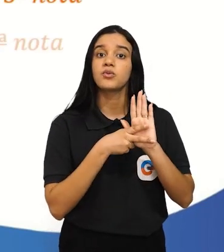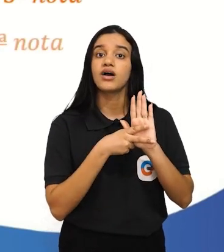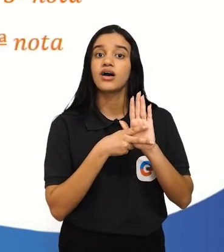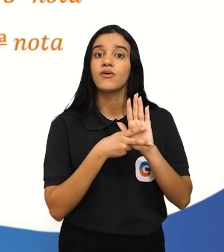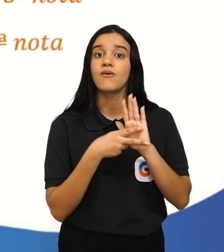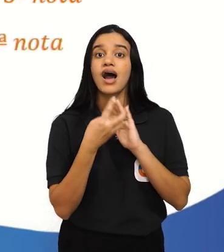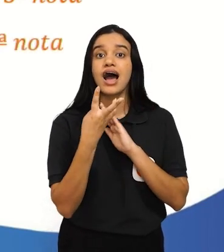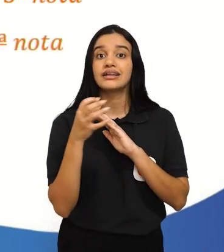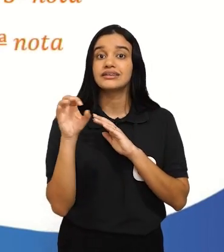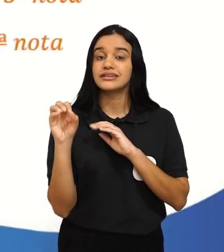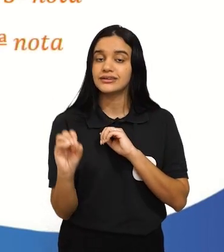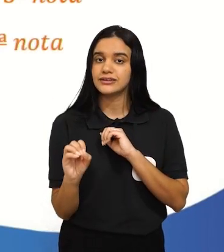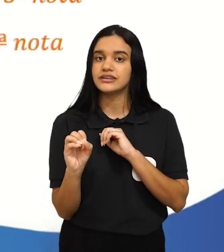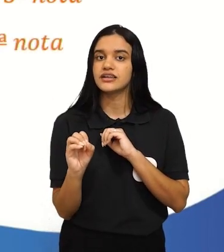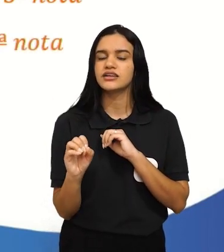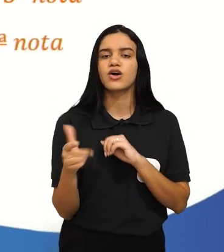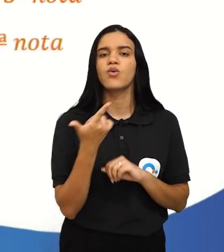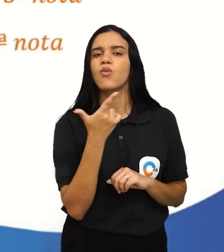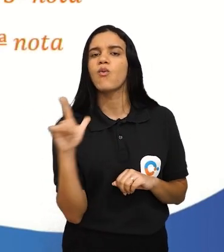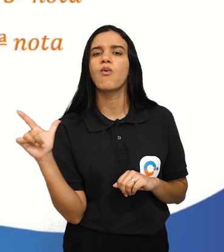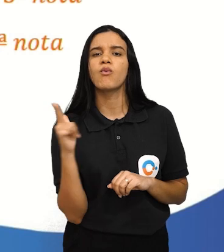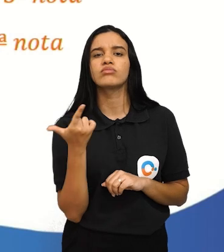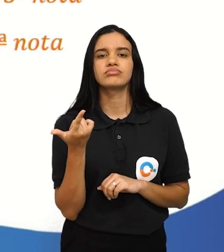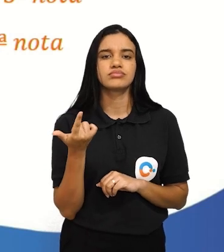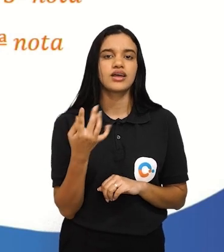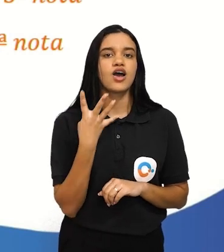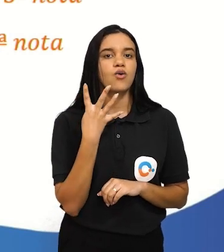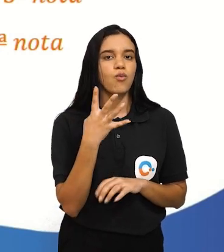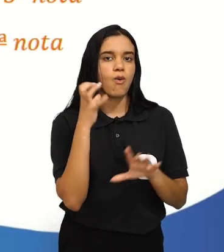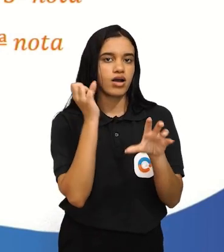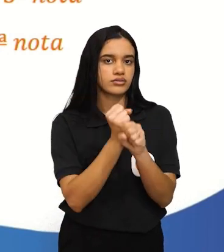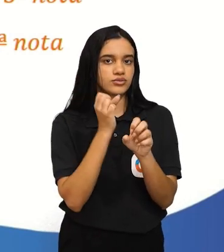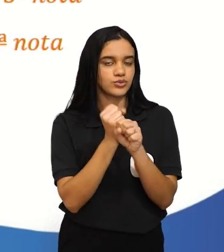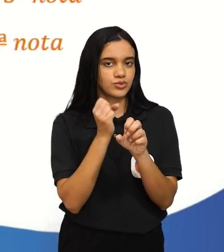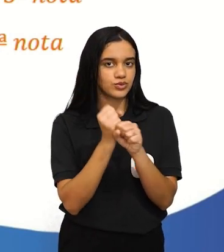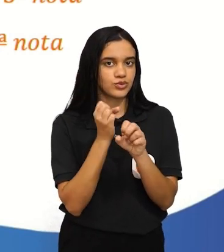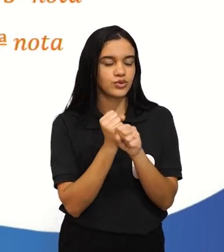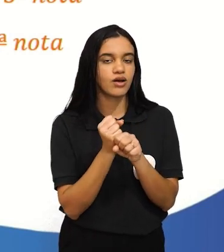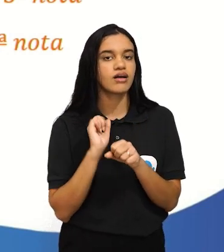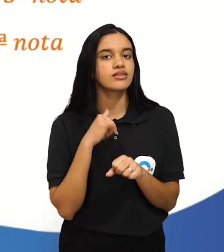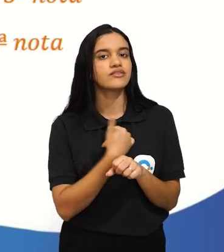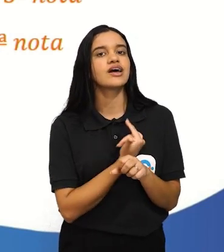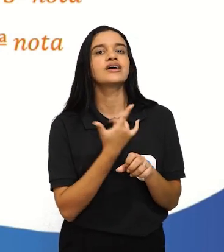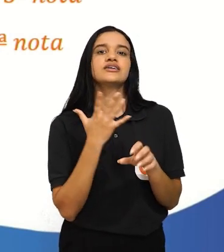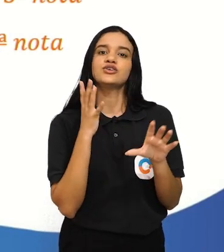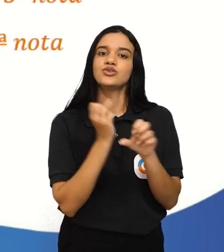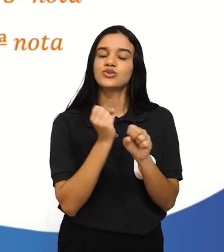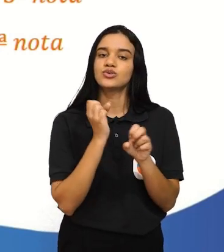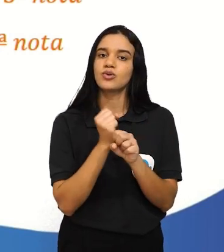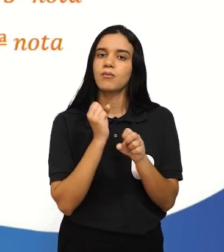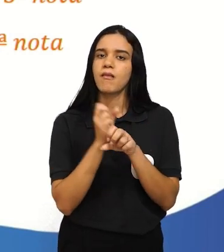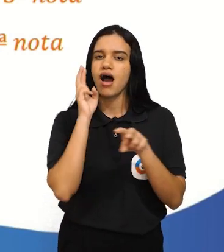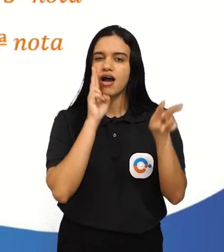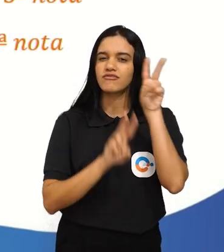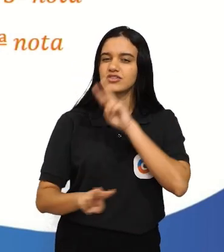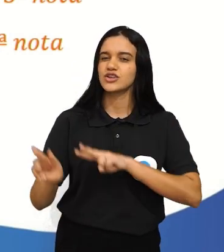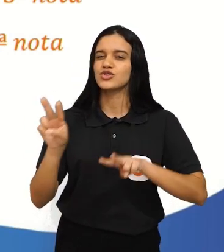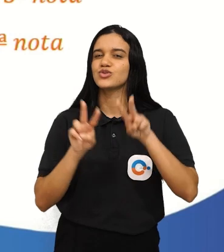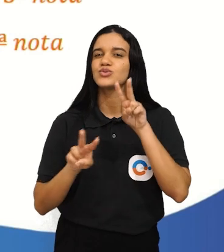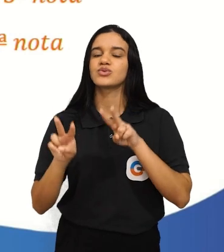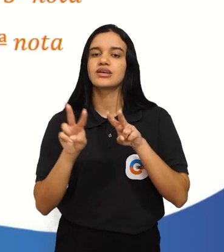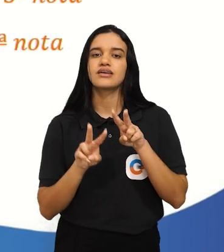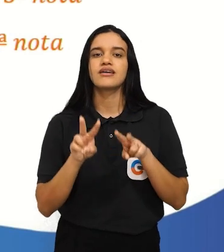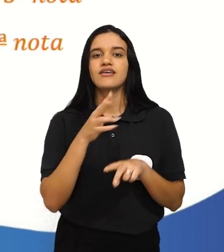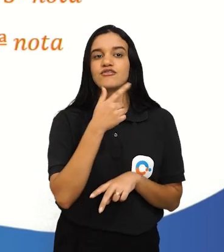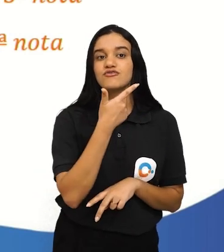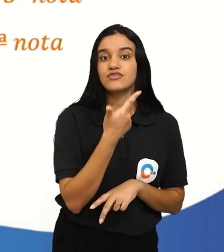a 30 e os outros os valores das quatro notas dele a gente vai somar a gente já visualiza aí ó que